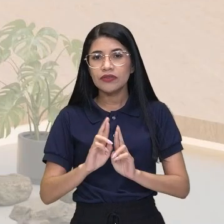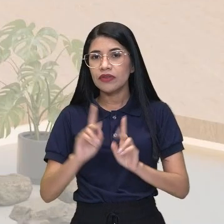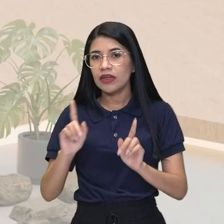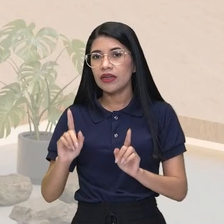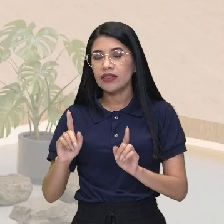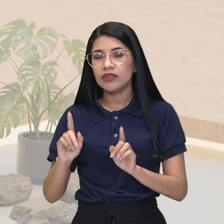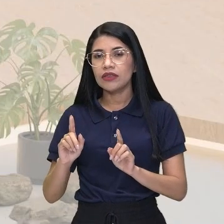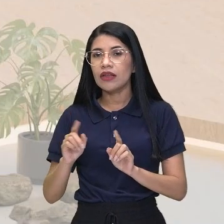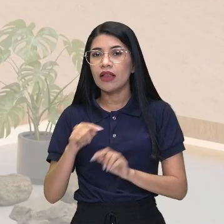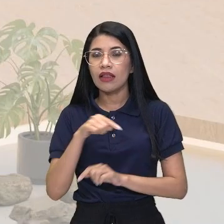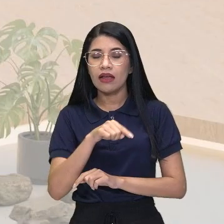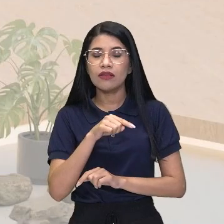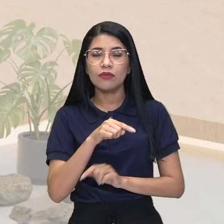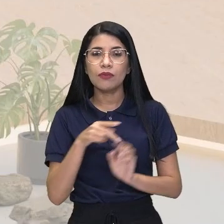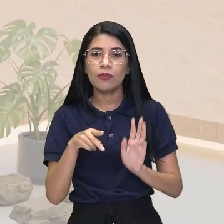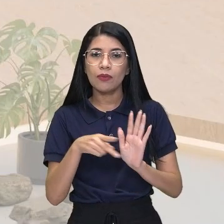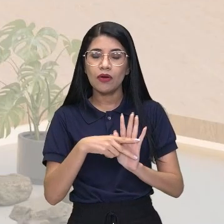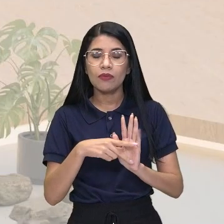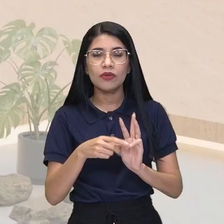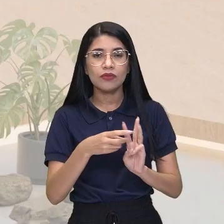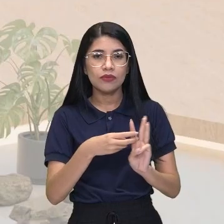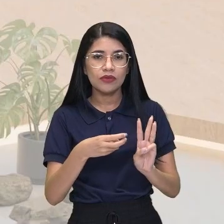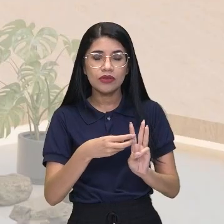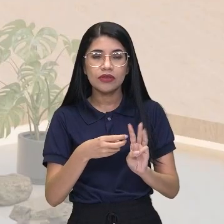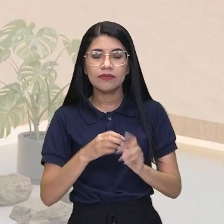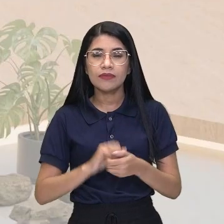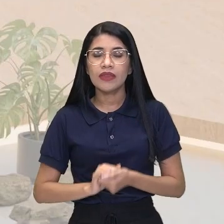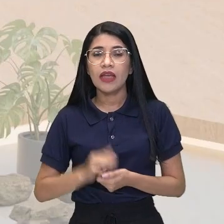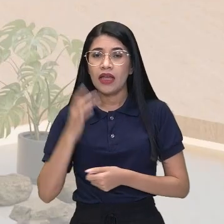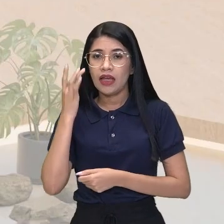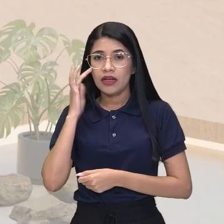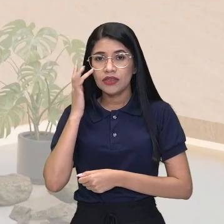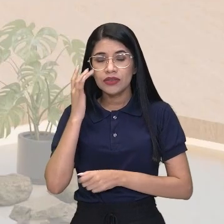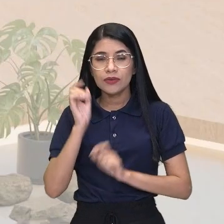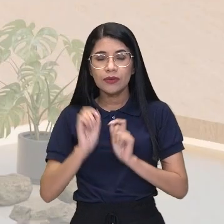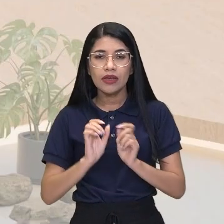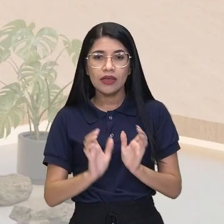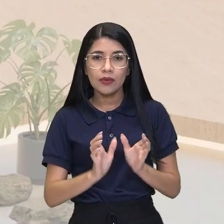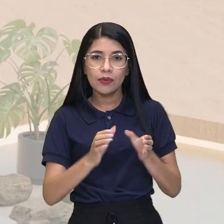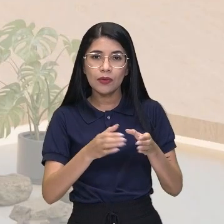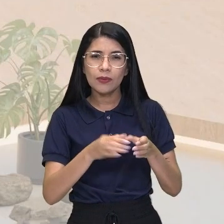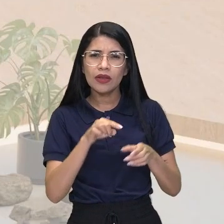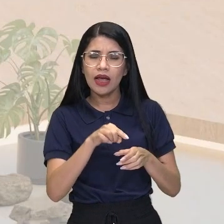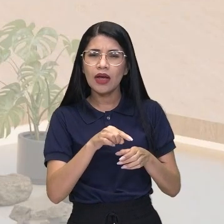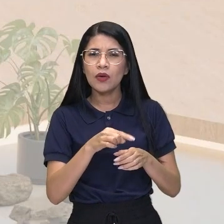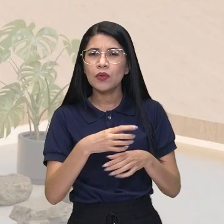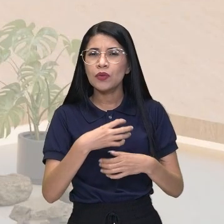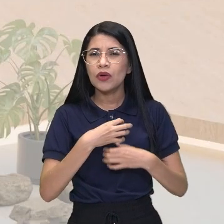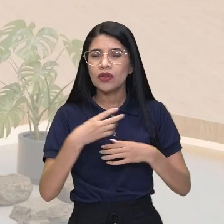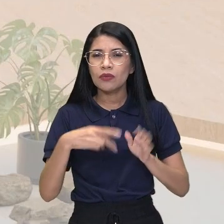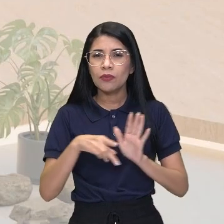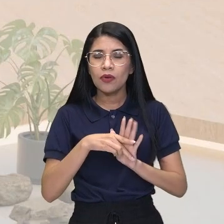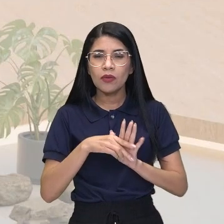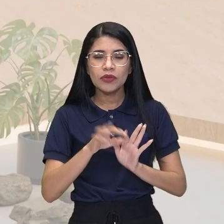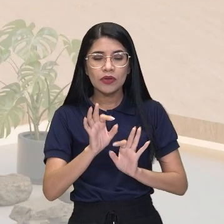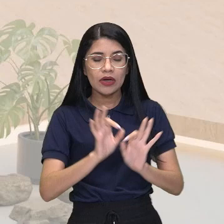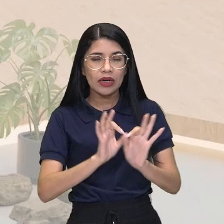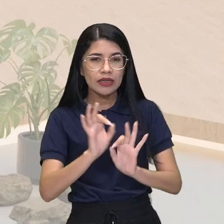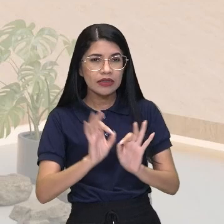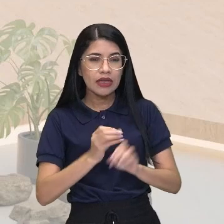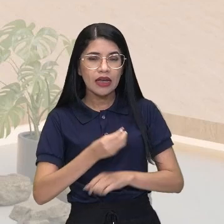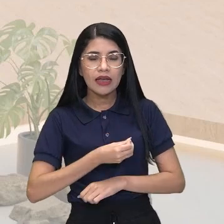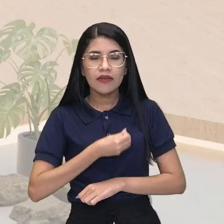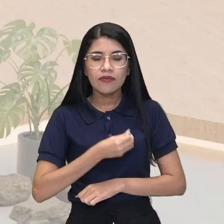não aquela que aquele povo vive. Então, achando que aquele modo de se estruturar, aquele modo de viver